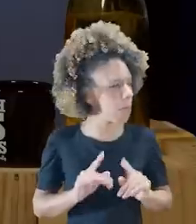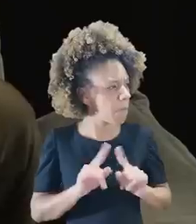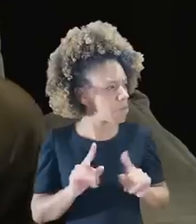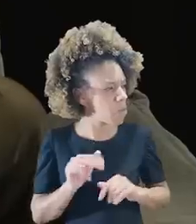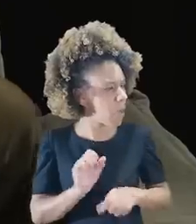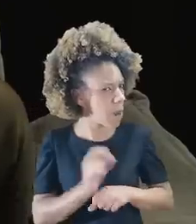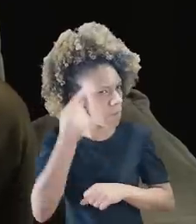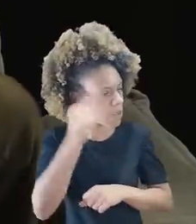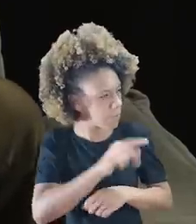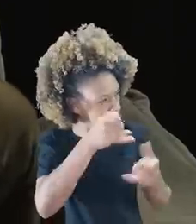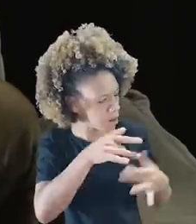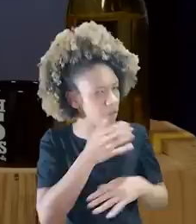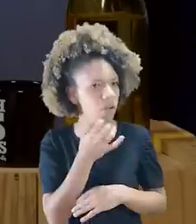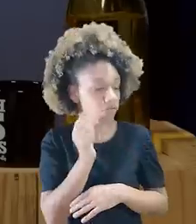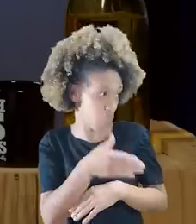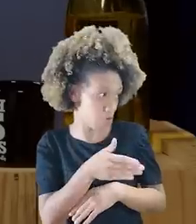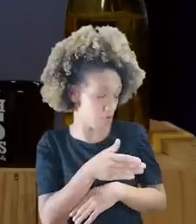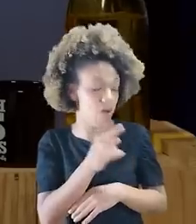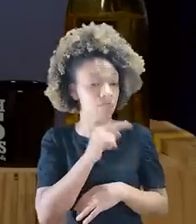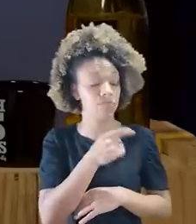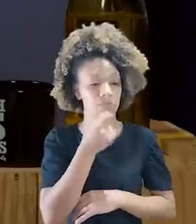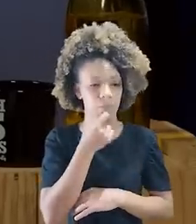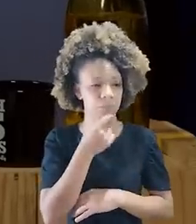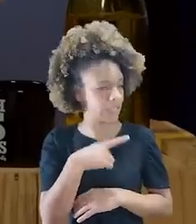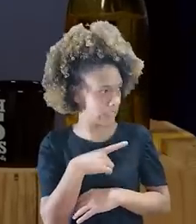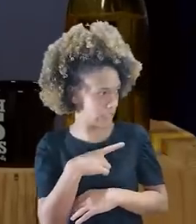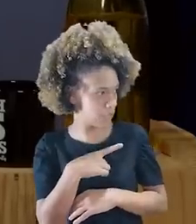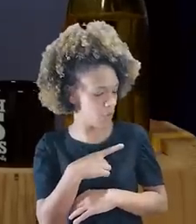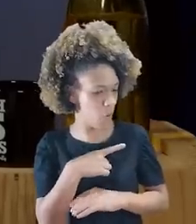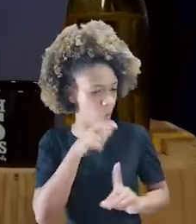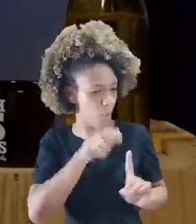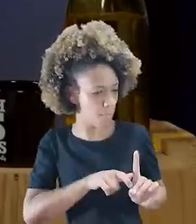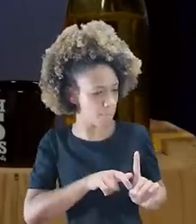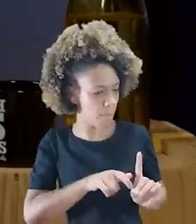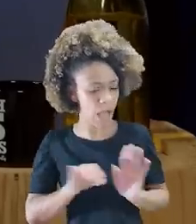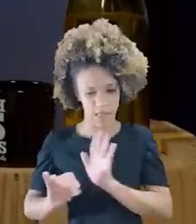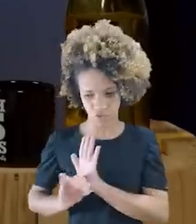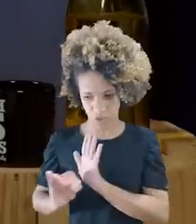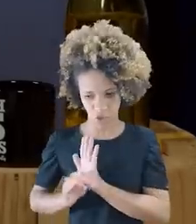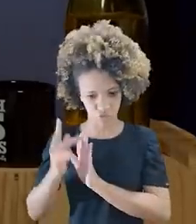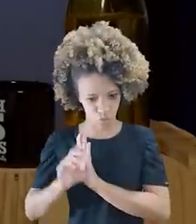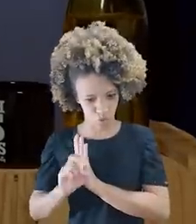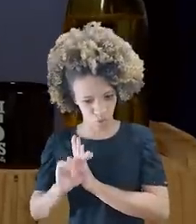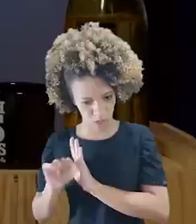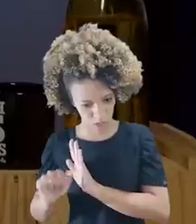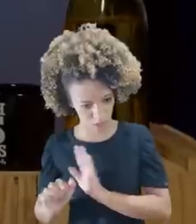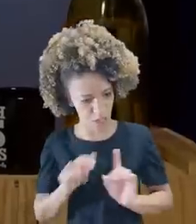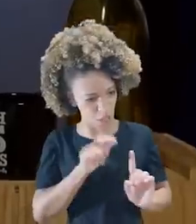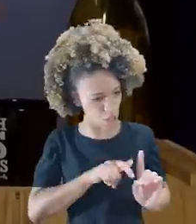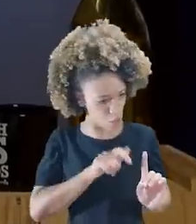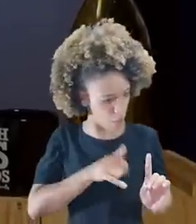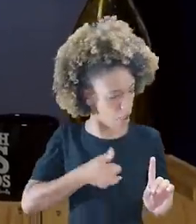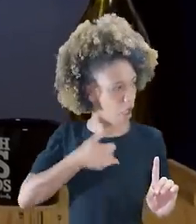não você não bombou com como a Susana né exato e para um artista isso você pode ver uma pessoa que faz uma novela já fica mal o corer conhece ela na